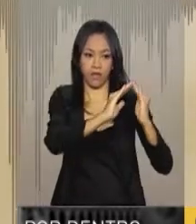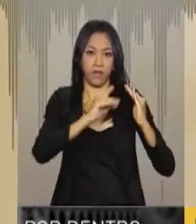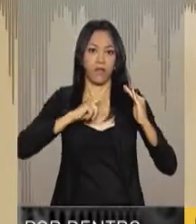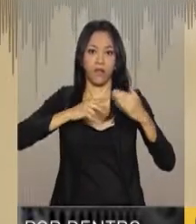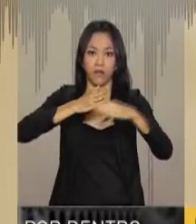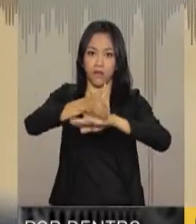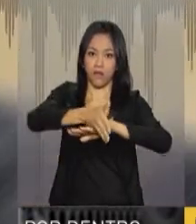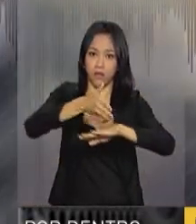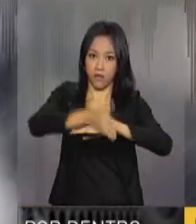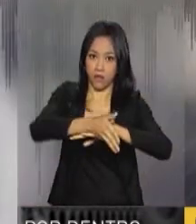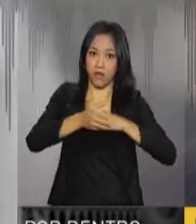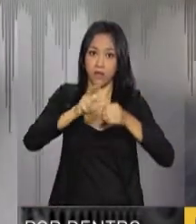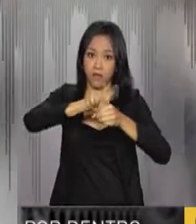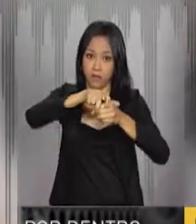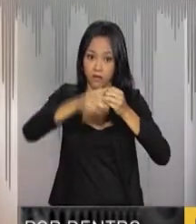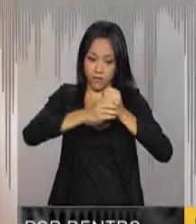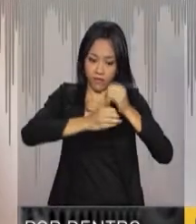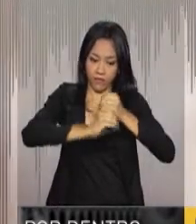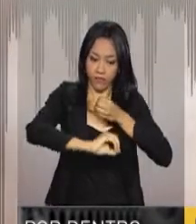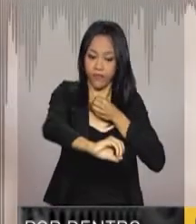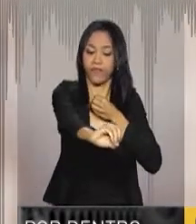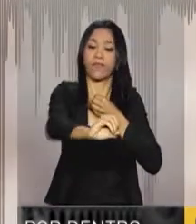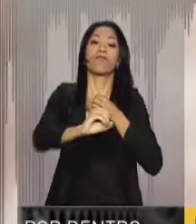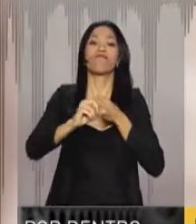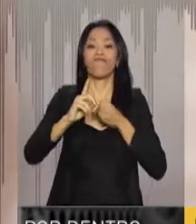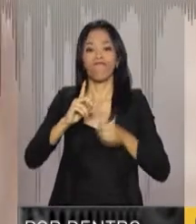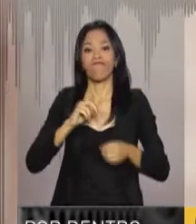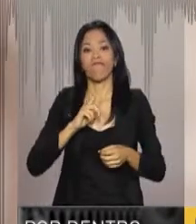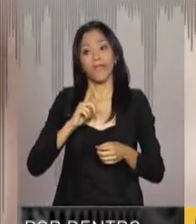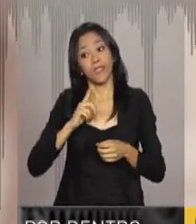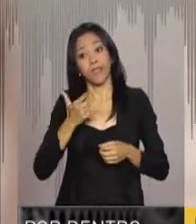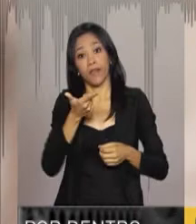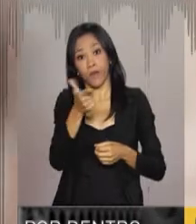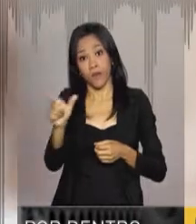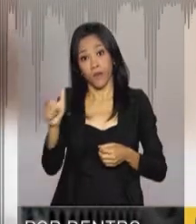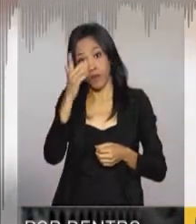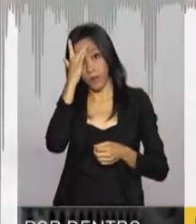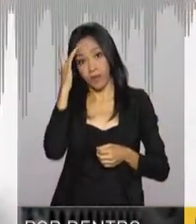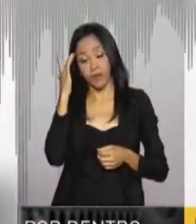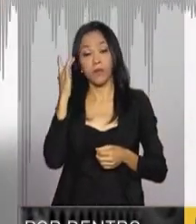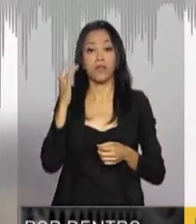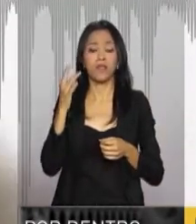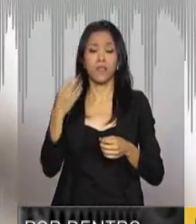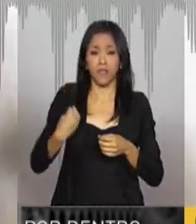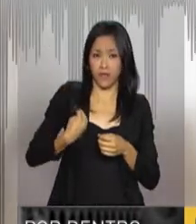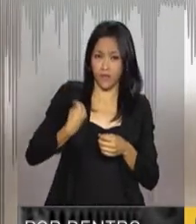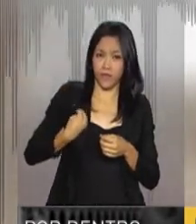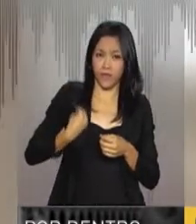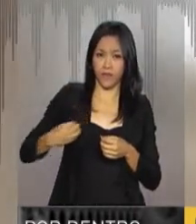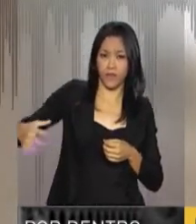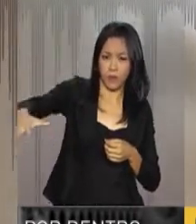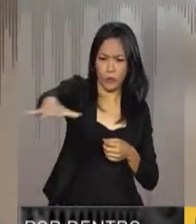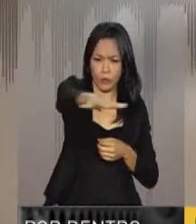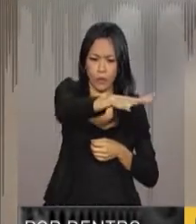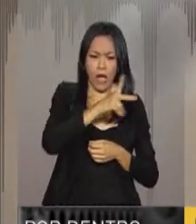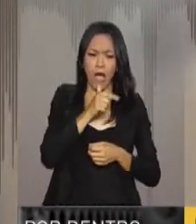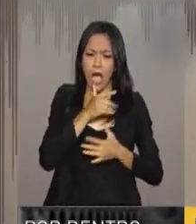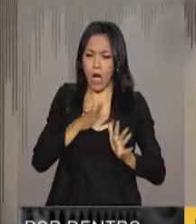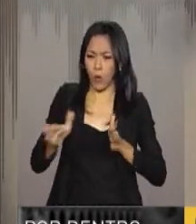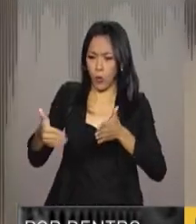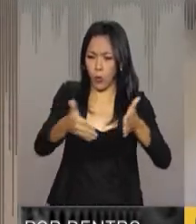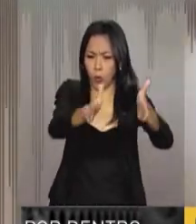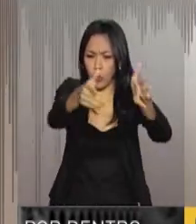e ainda a grande contradição de as populações que vivem na maior bacia hidrográfica do mundo terem